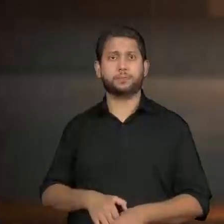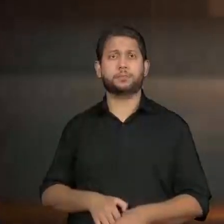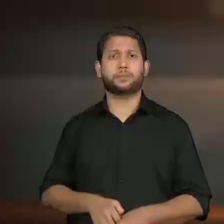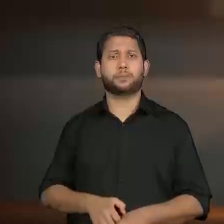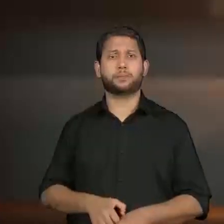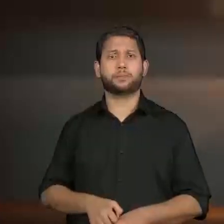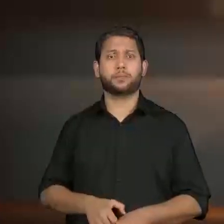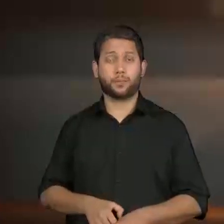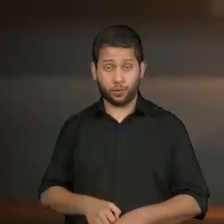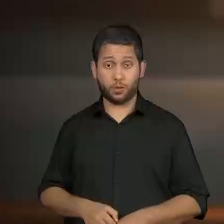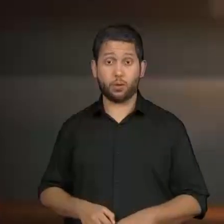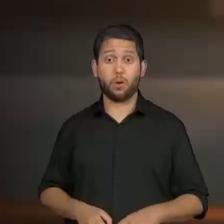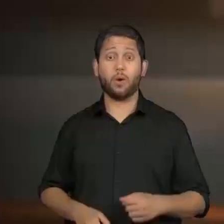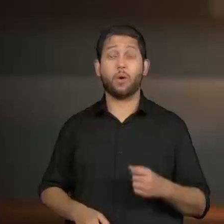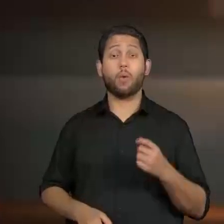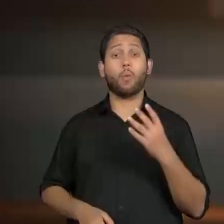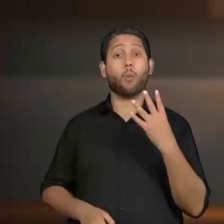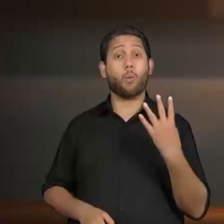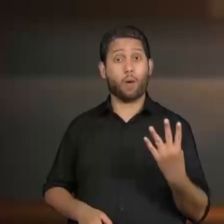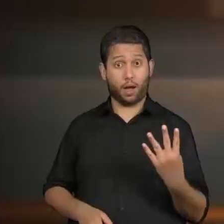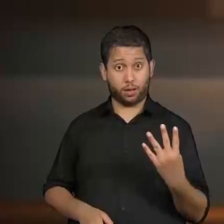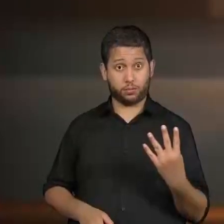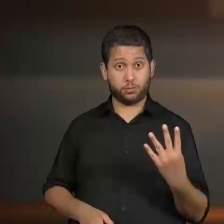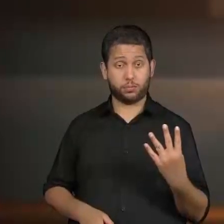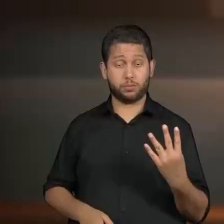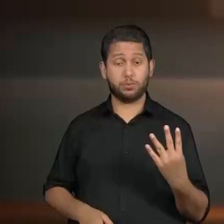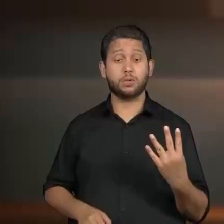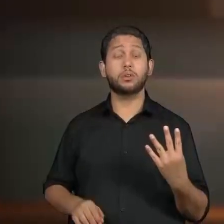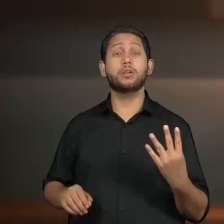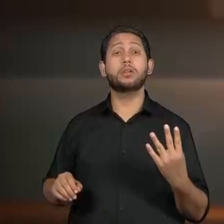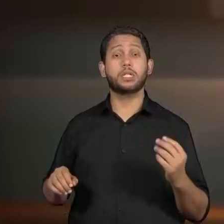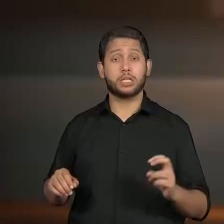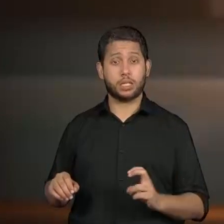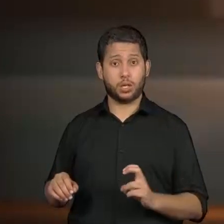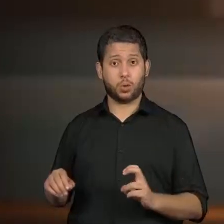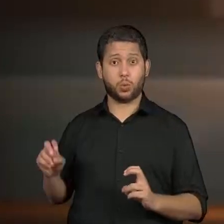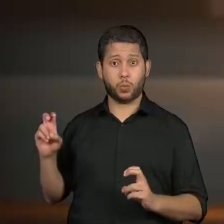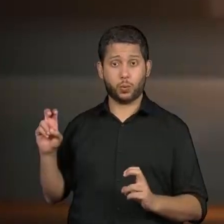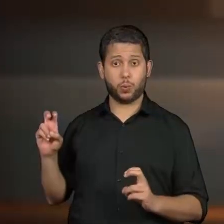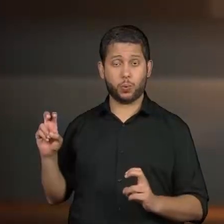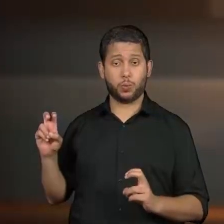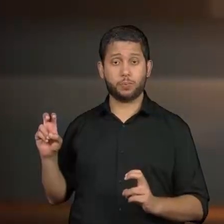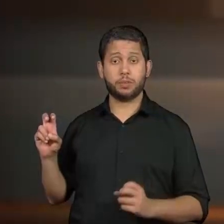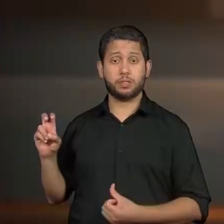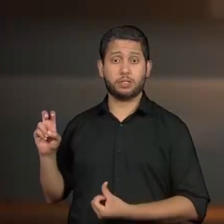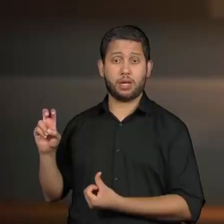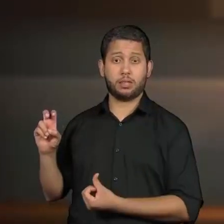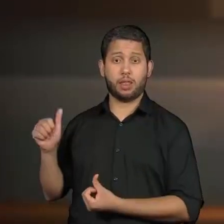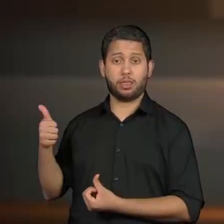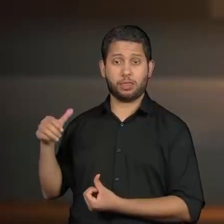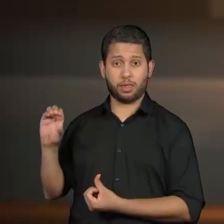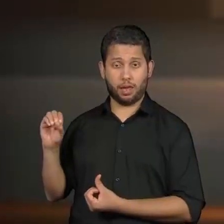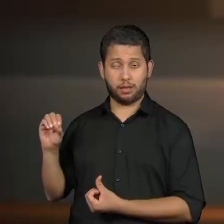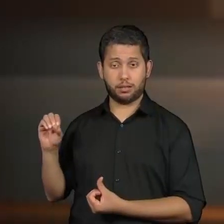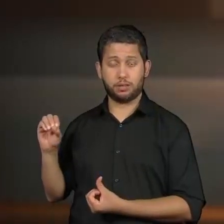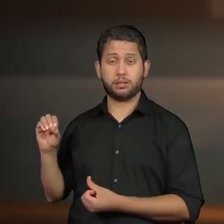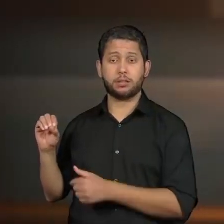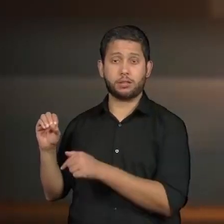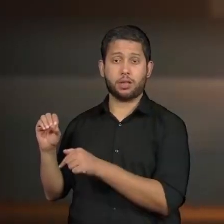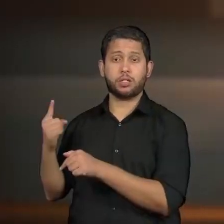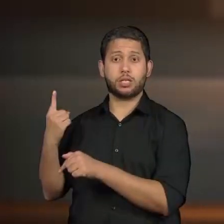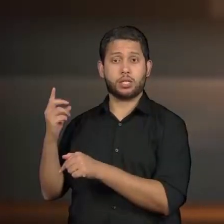gente? Até o 5 vão ser 5, depois 10,